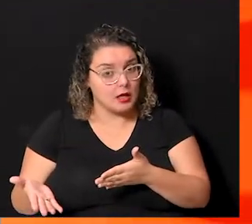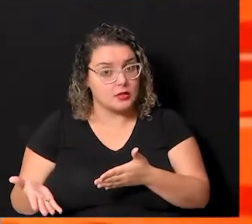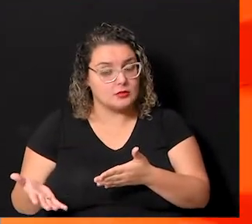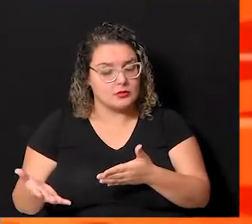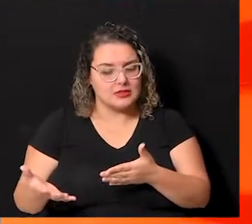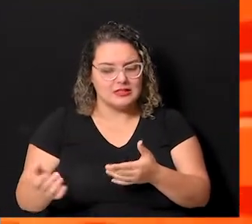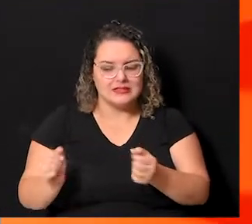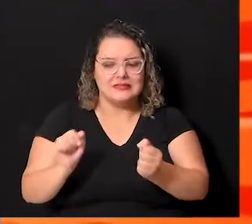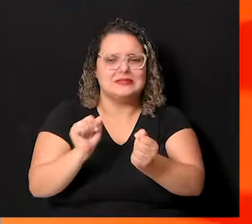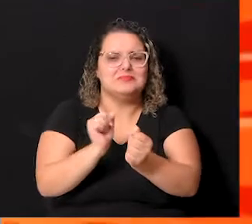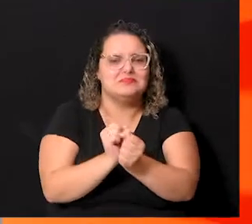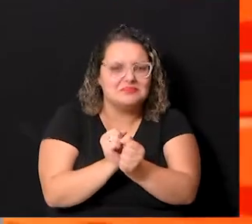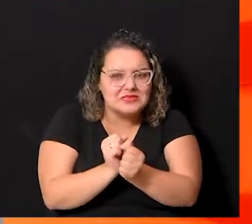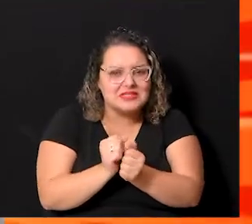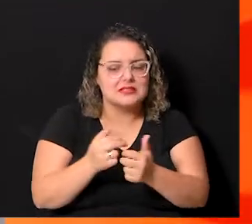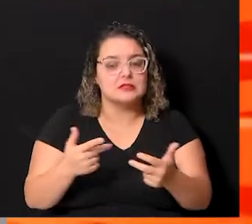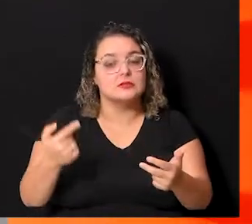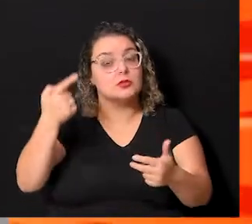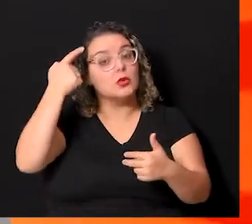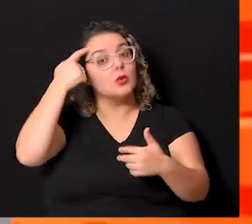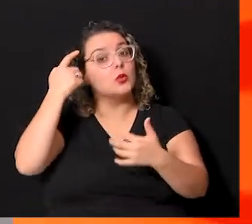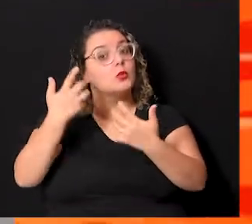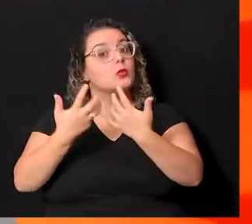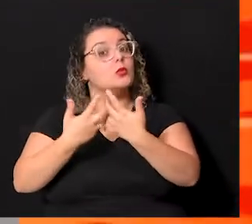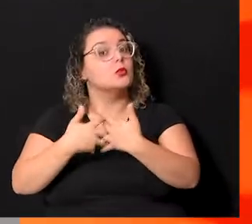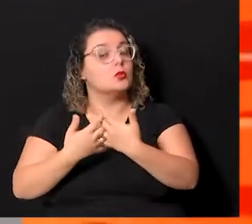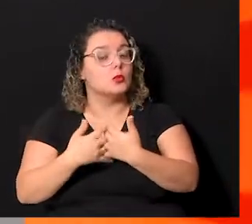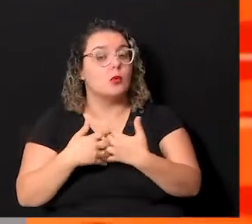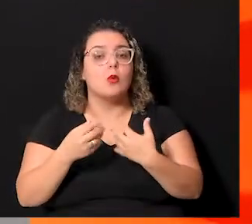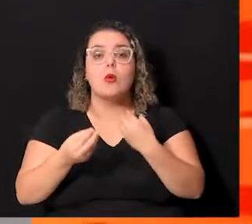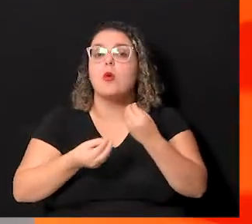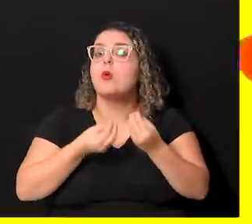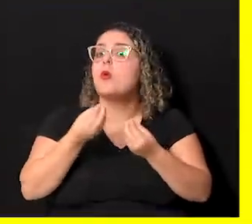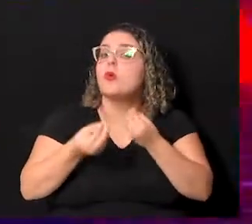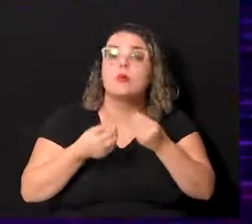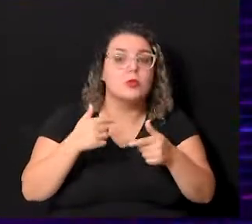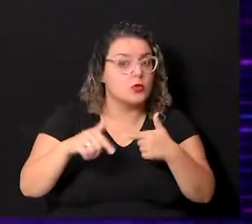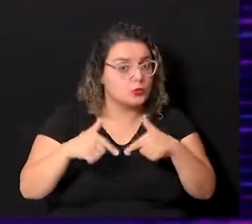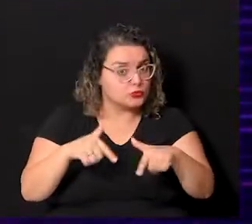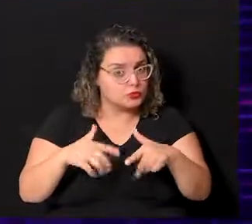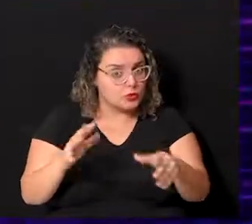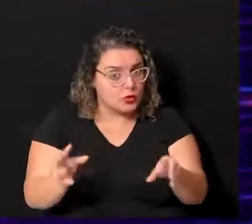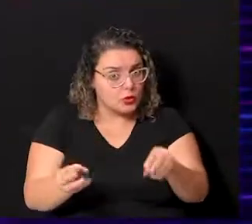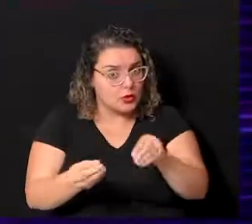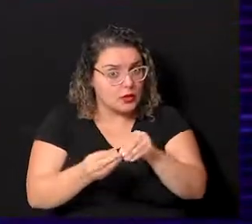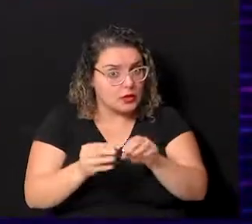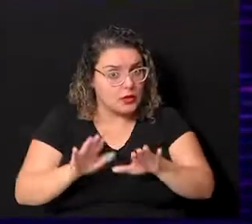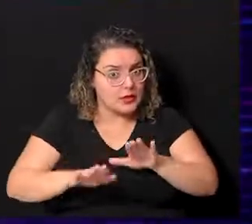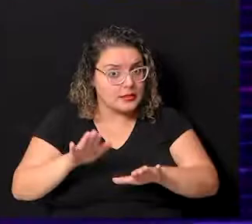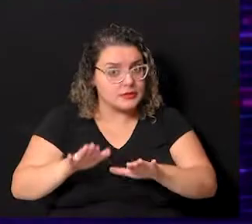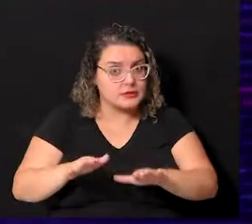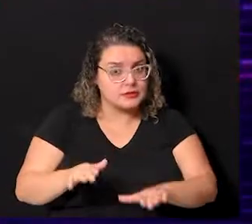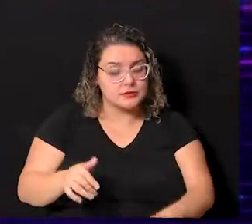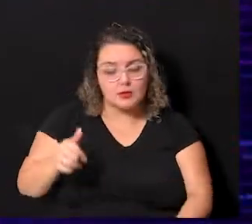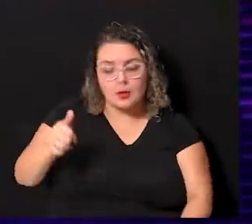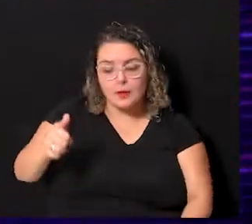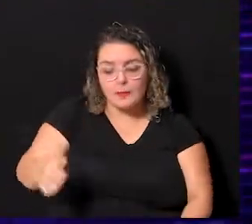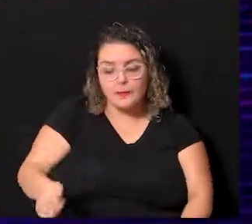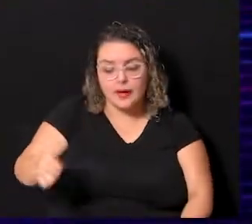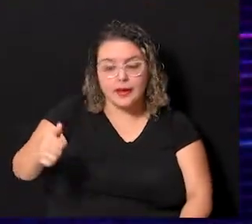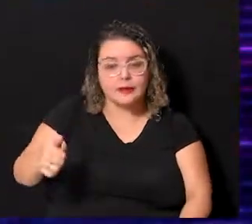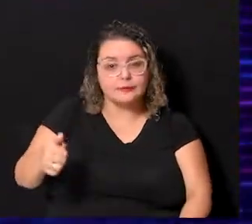também se sente preso. E a reflexão aí é sobre assim, como que o nosso trabalho se resume às vezes a apertar um botão